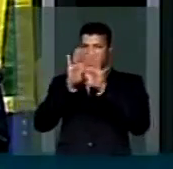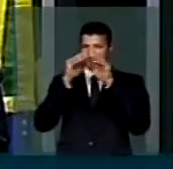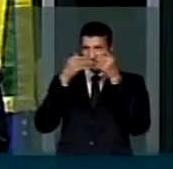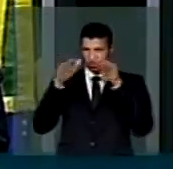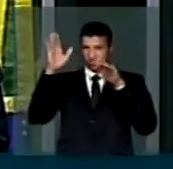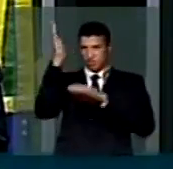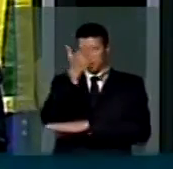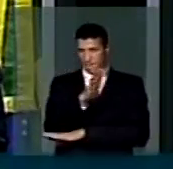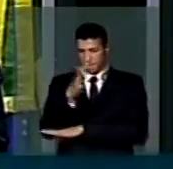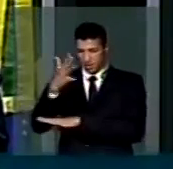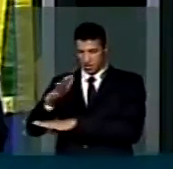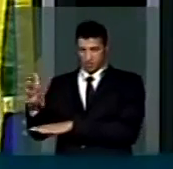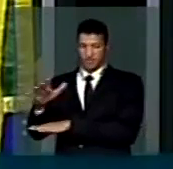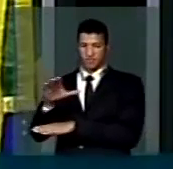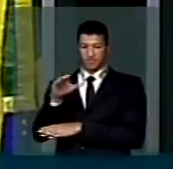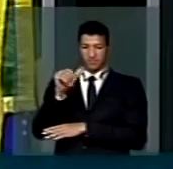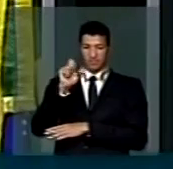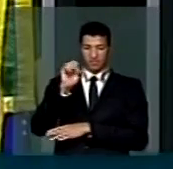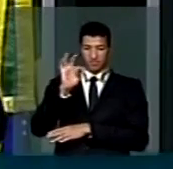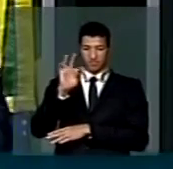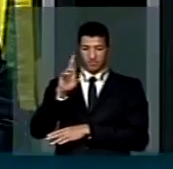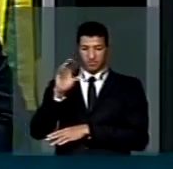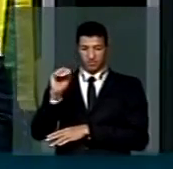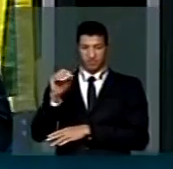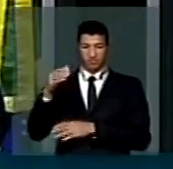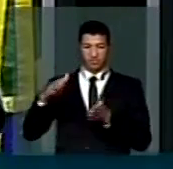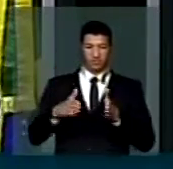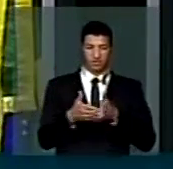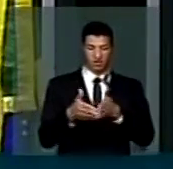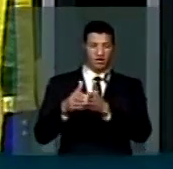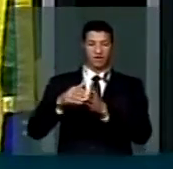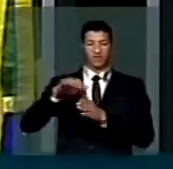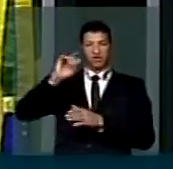dos teus mares. Castro Alves, navio negreiro. Muito obrigado, senhor presidente.